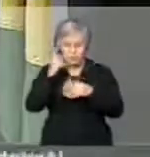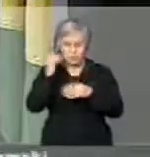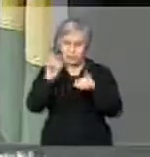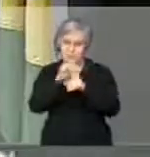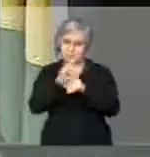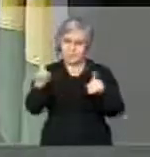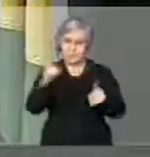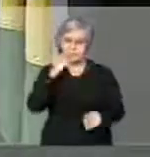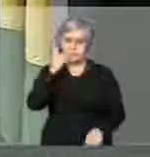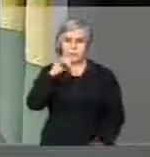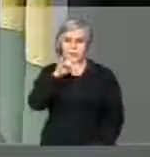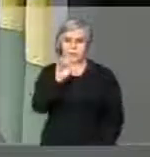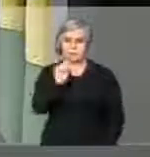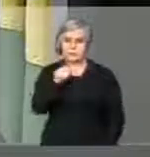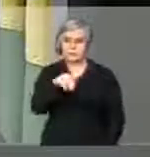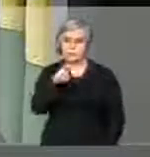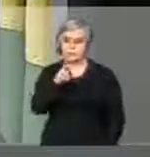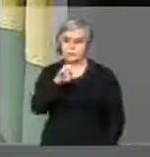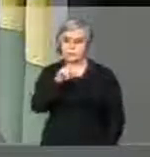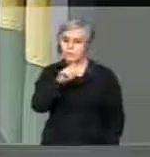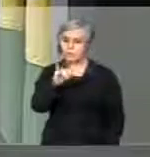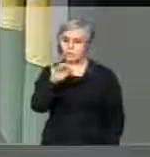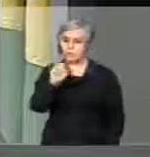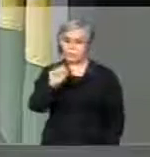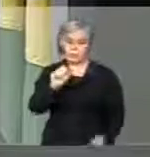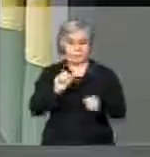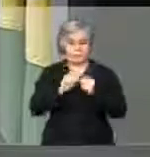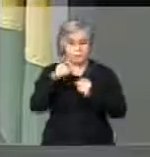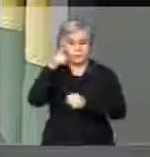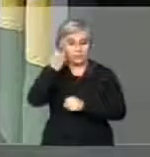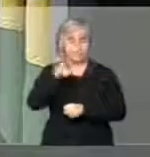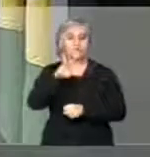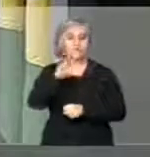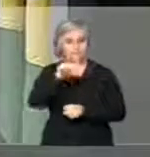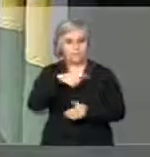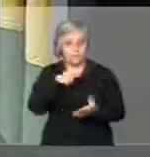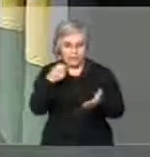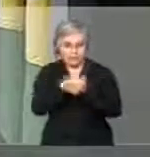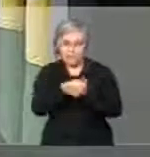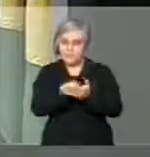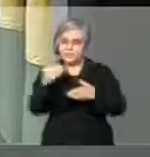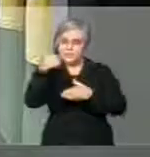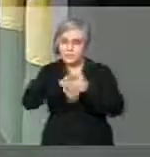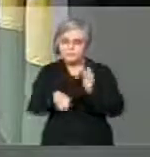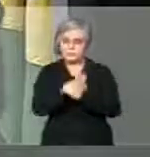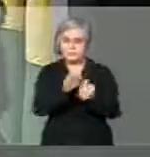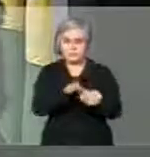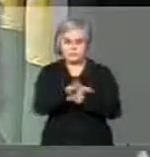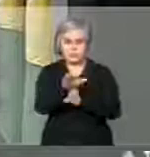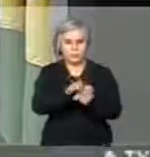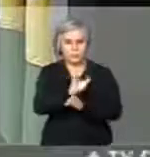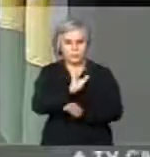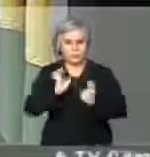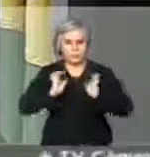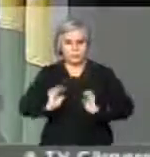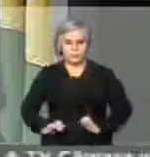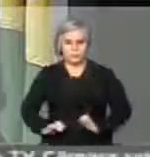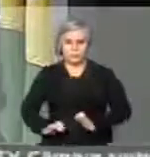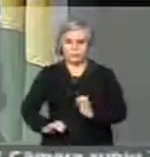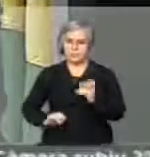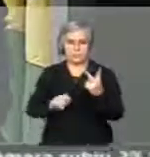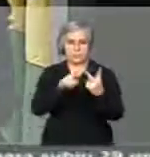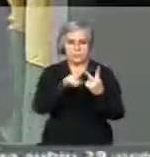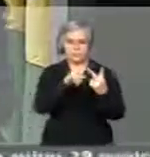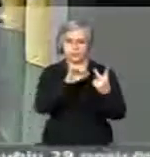deputado Jean Willis fez ontem vai ser representado perante o Conselho. E a atitude do Silvio